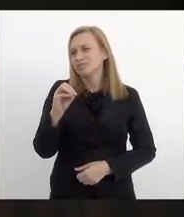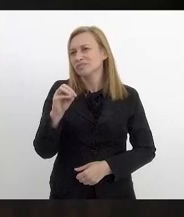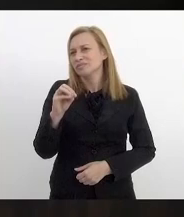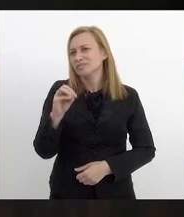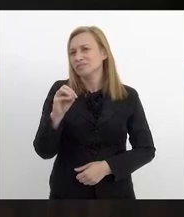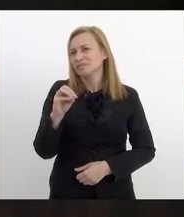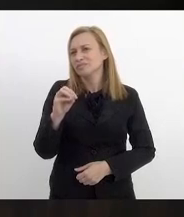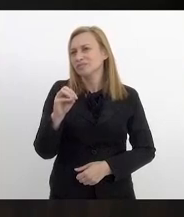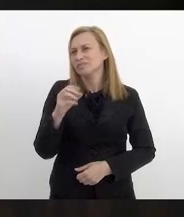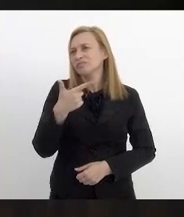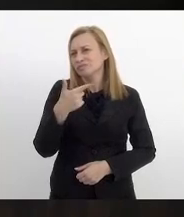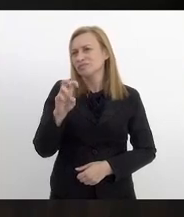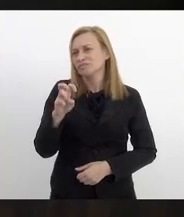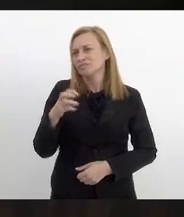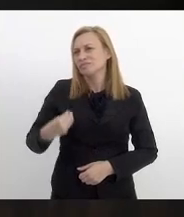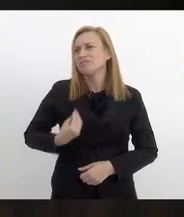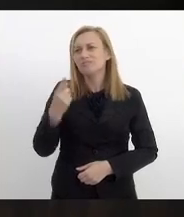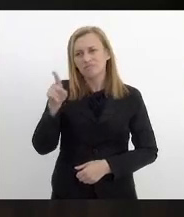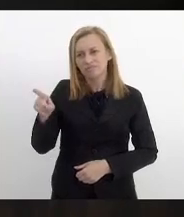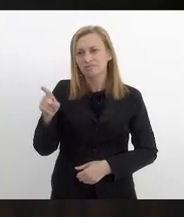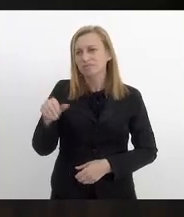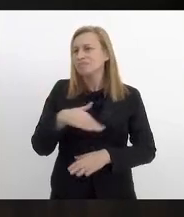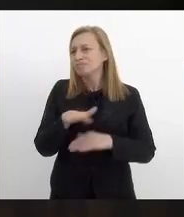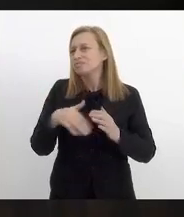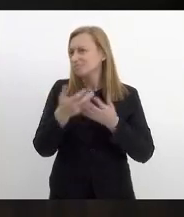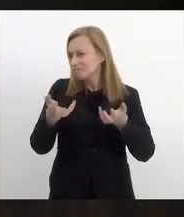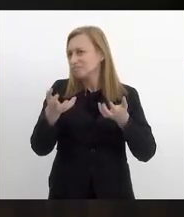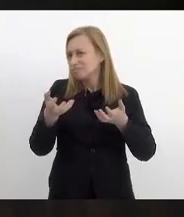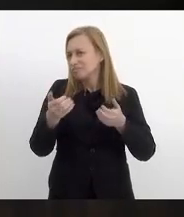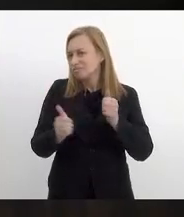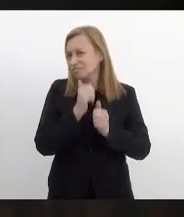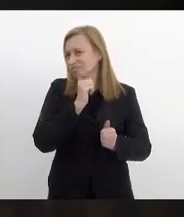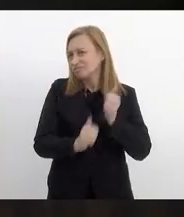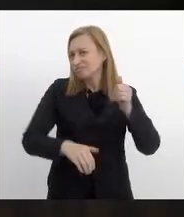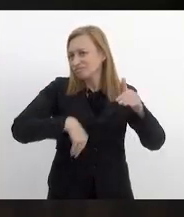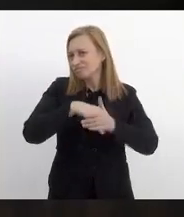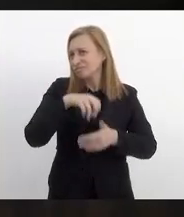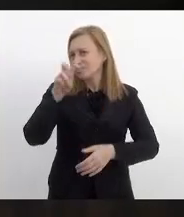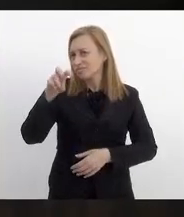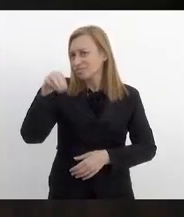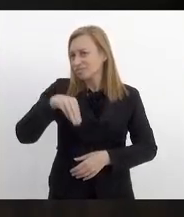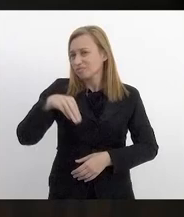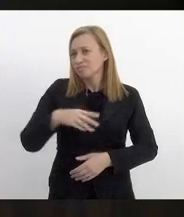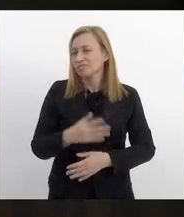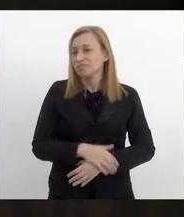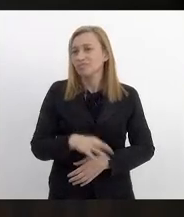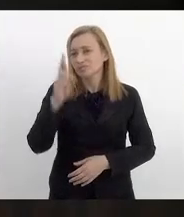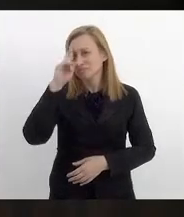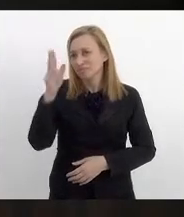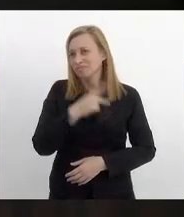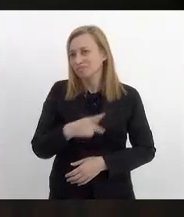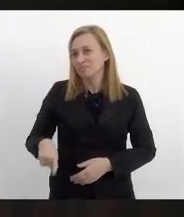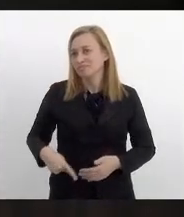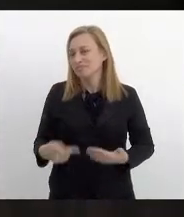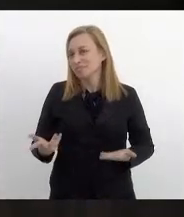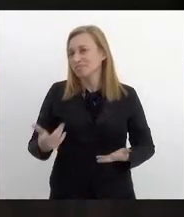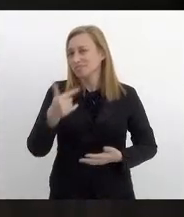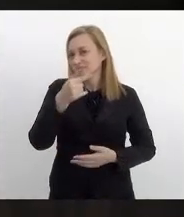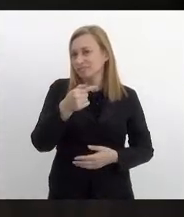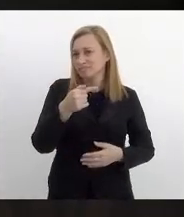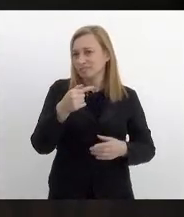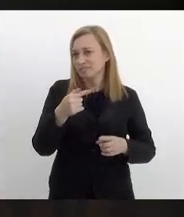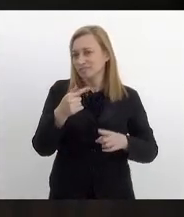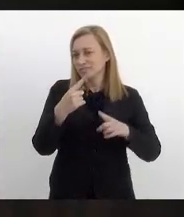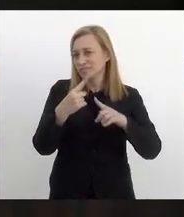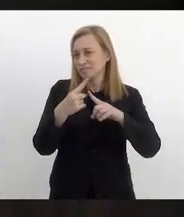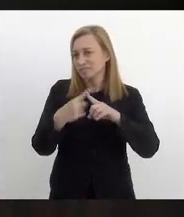mais uns 25 lá presentes. Todo mundo queria jogar 5 minutos. Senhor presidente. E aí, 7-0. Faltou